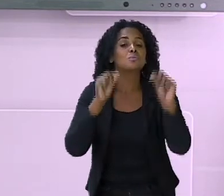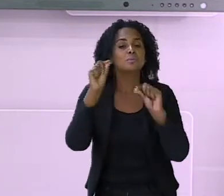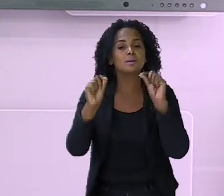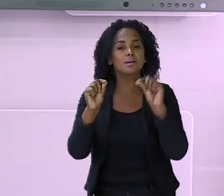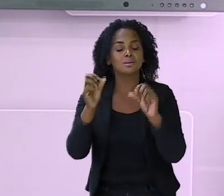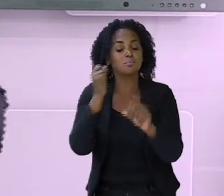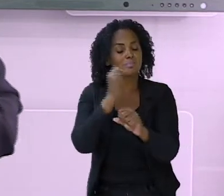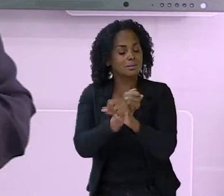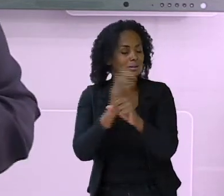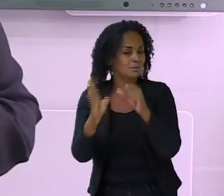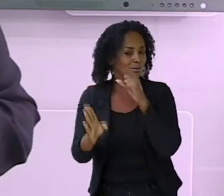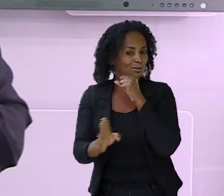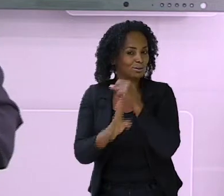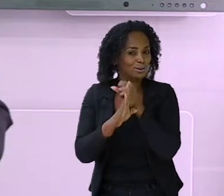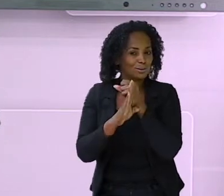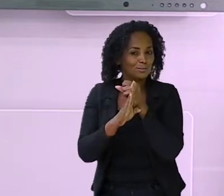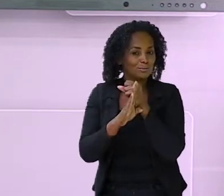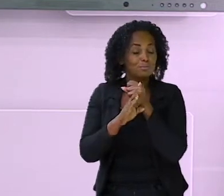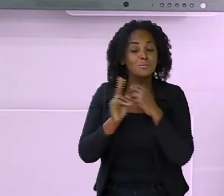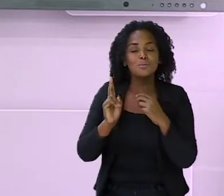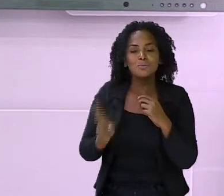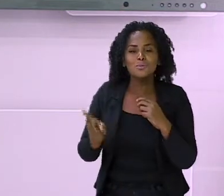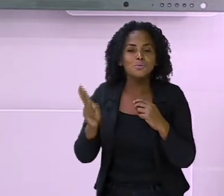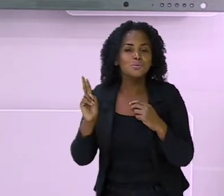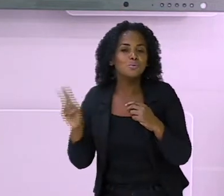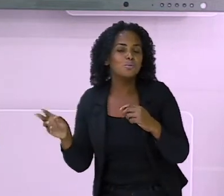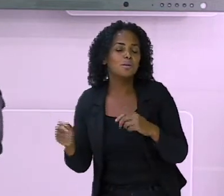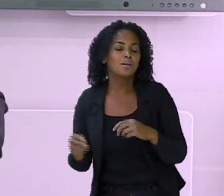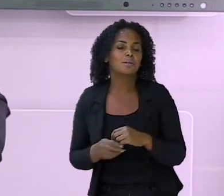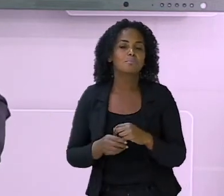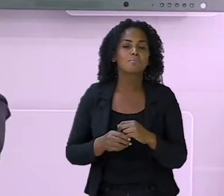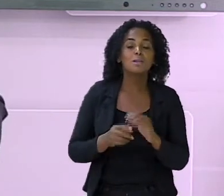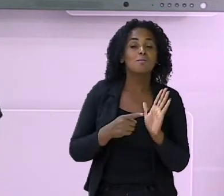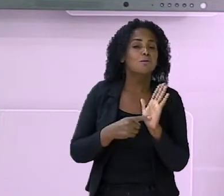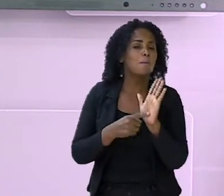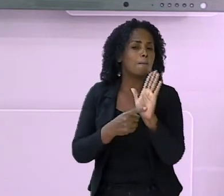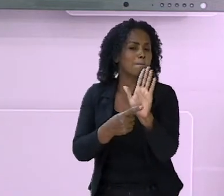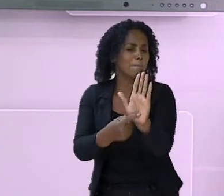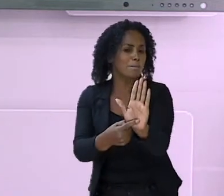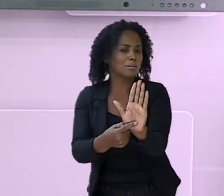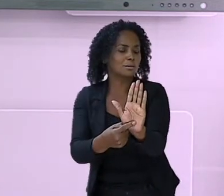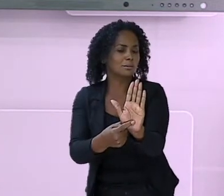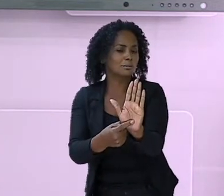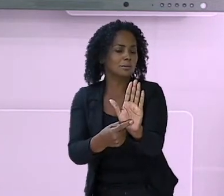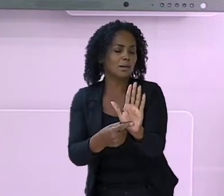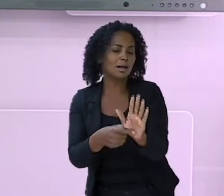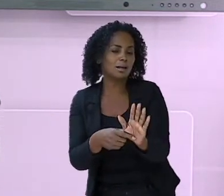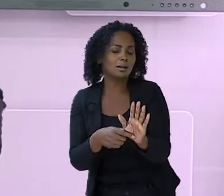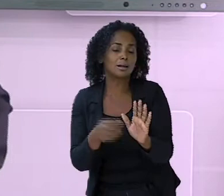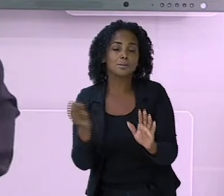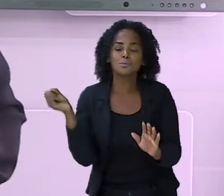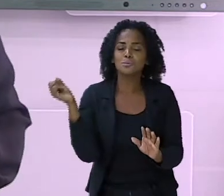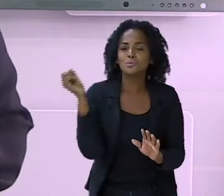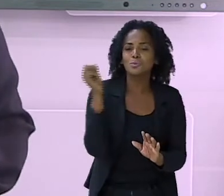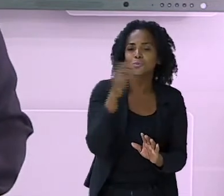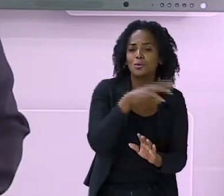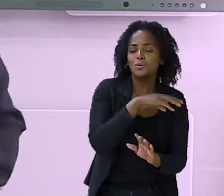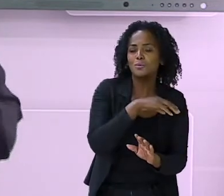substantivo. Nós vamos dar hoje continuidade, nós vamos ver hoje uma nova etapa do desmembramento